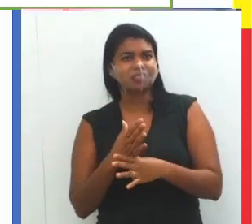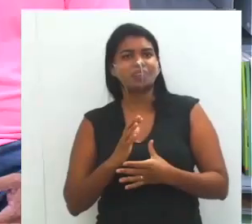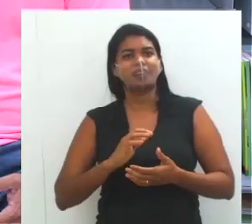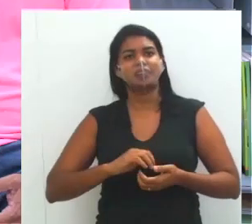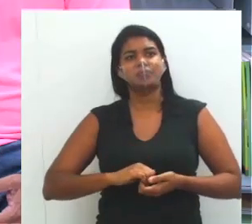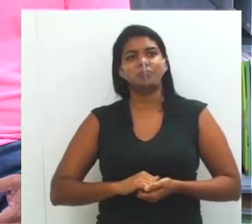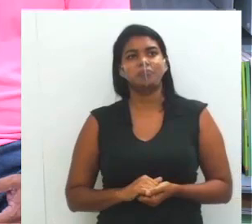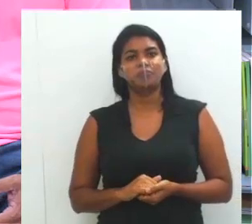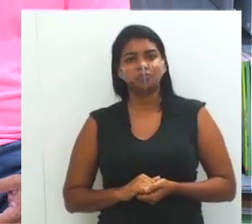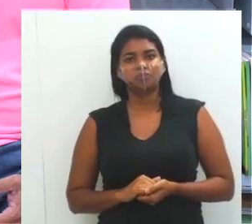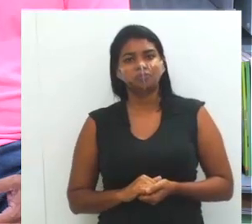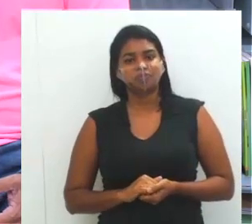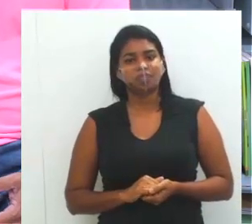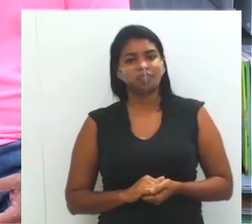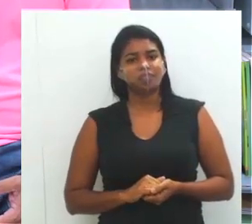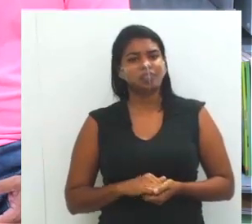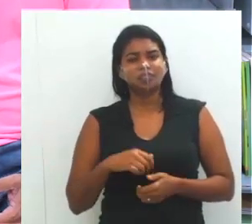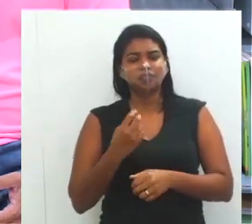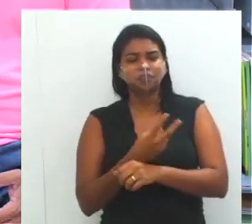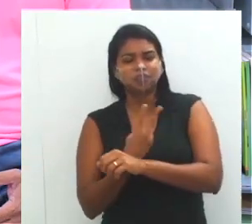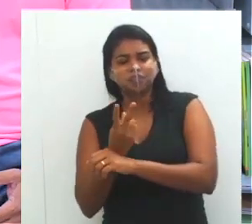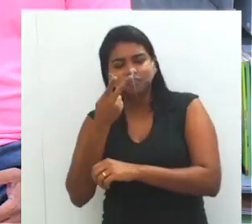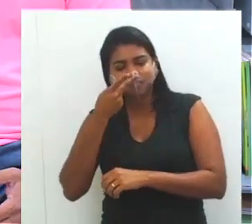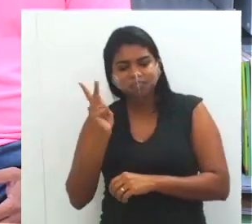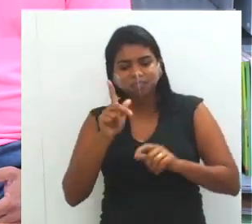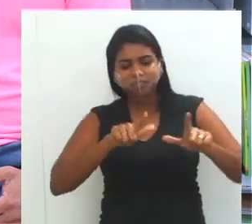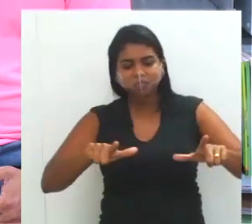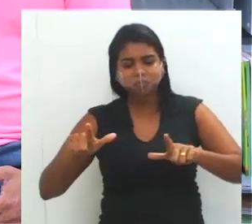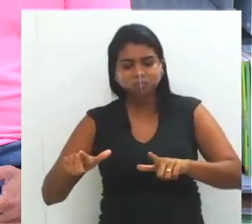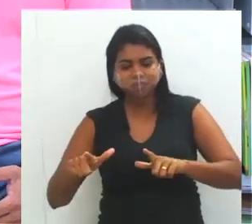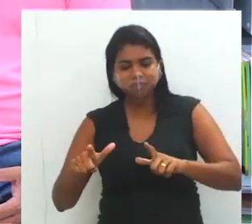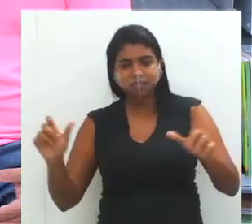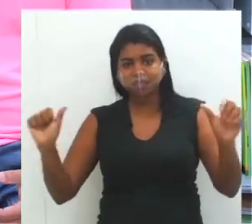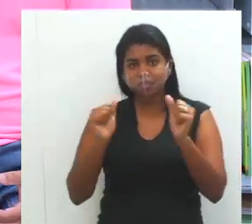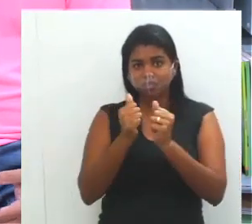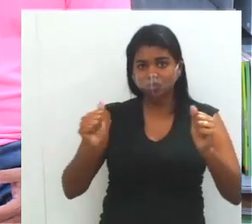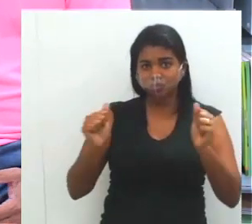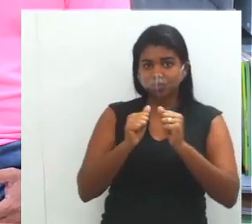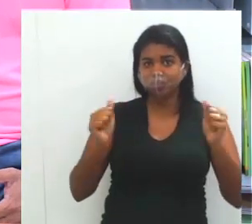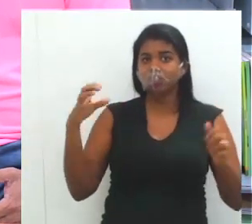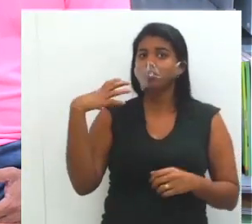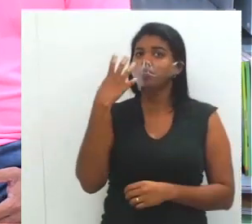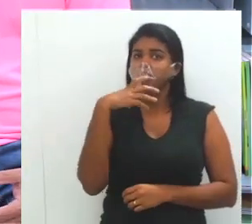até então ele cantava esporadicamente. E agora o colega,